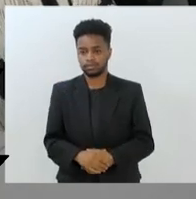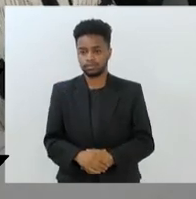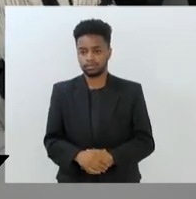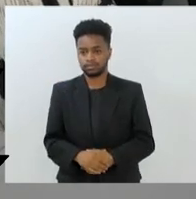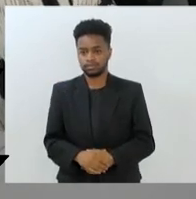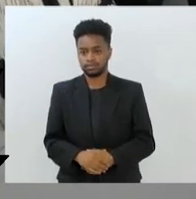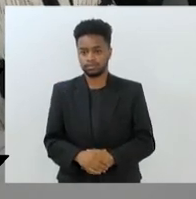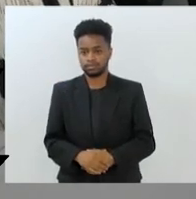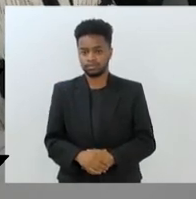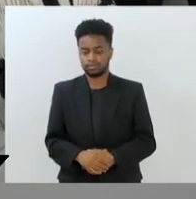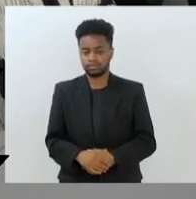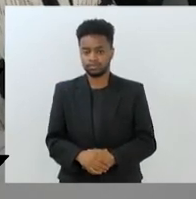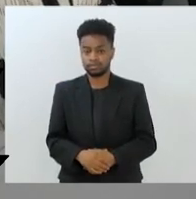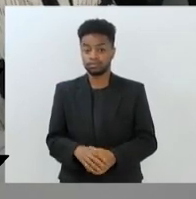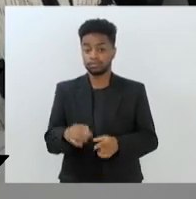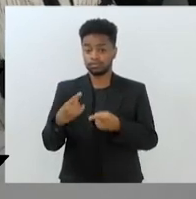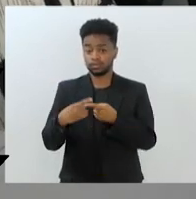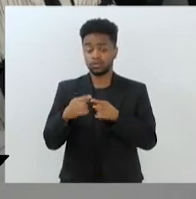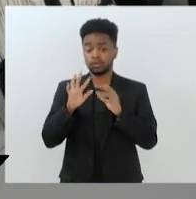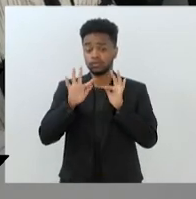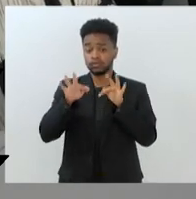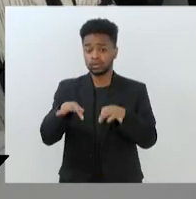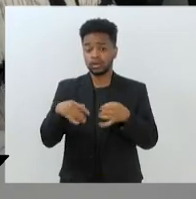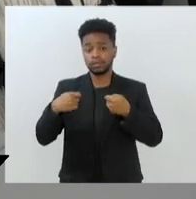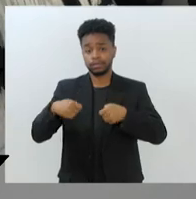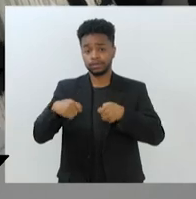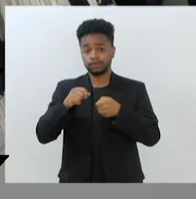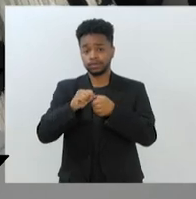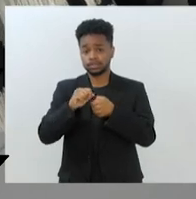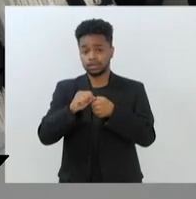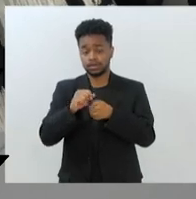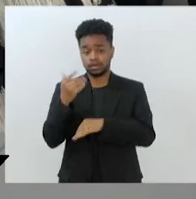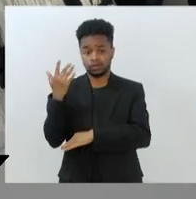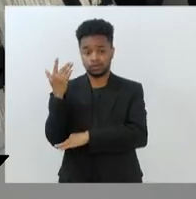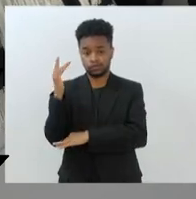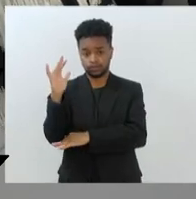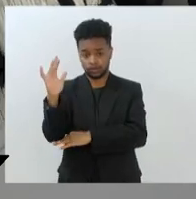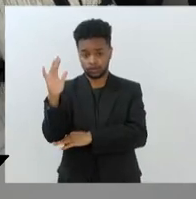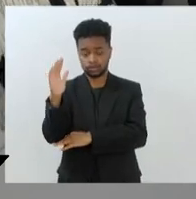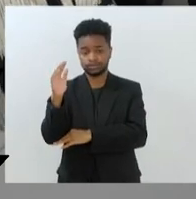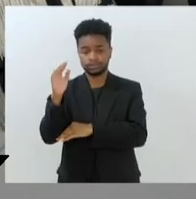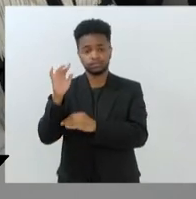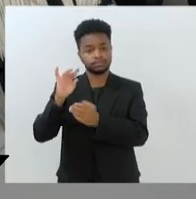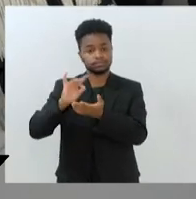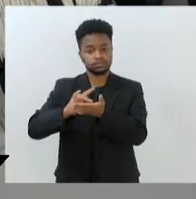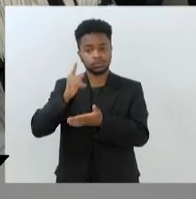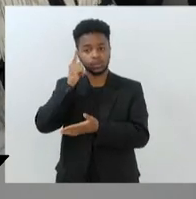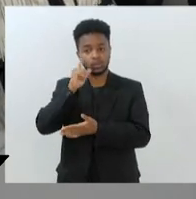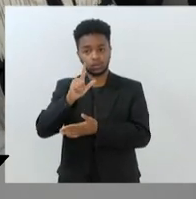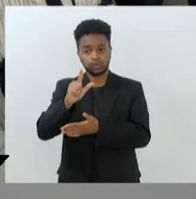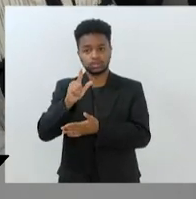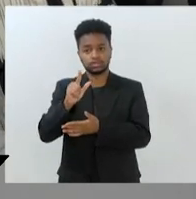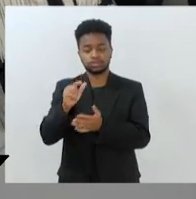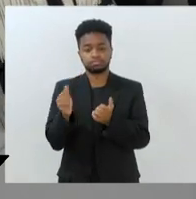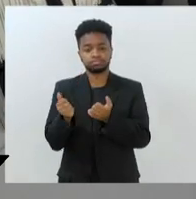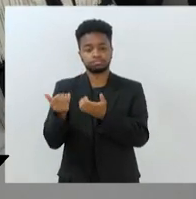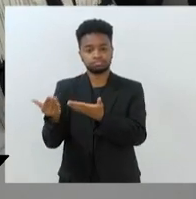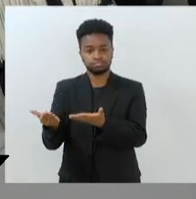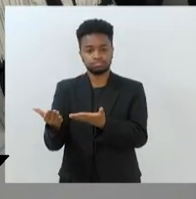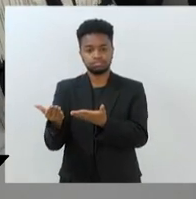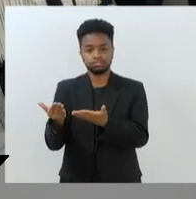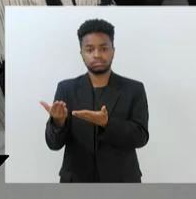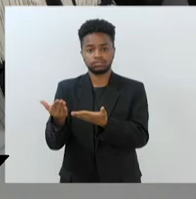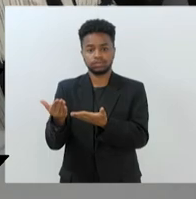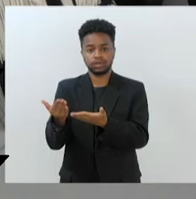no final das contas, poder fazer com que essas florestas sejam passíveis de serem concedidas, que seja feita a